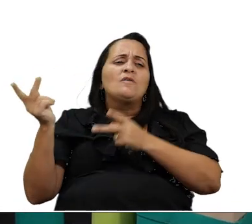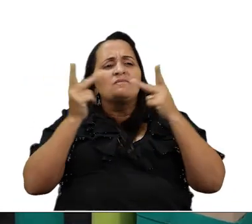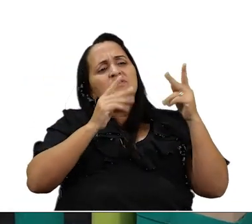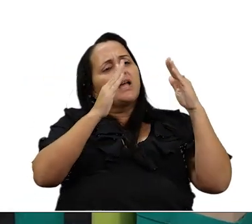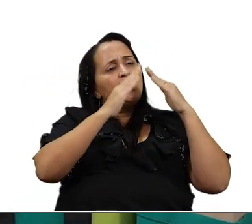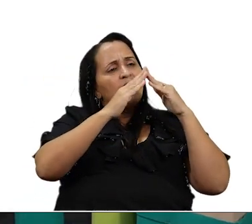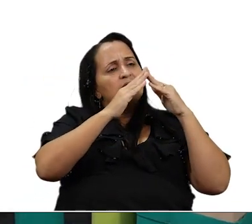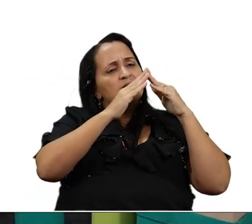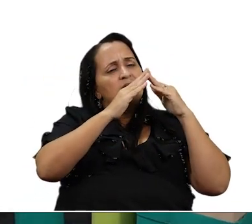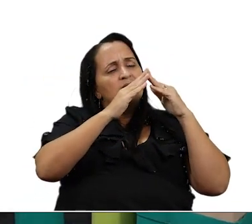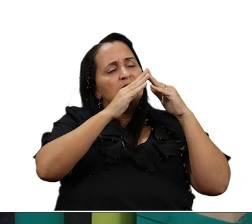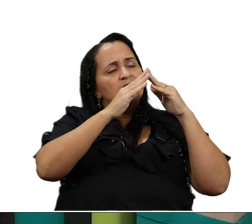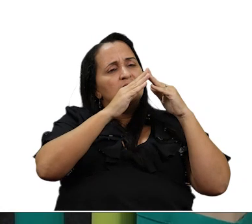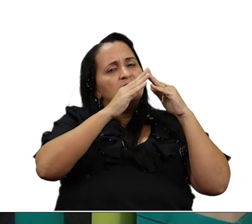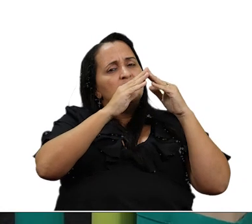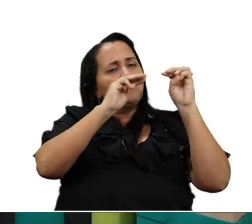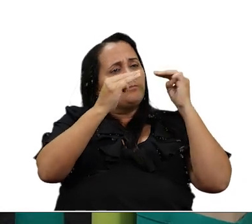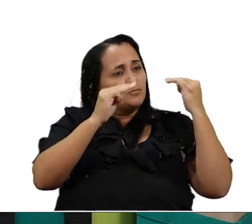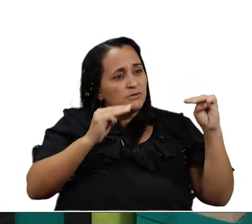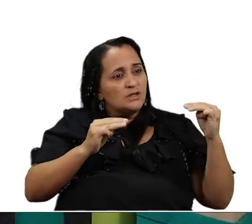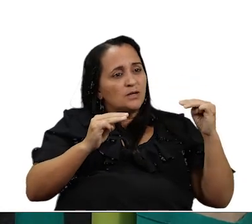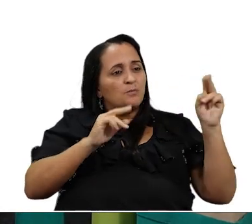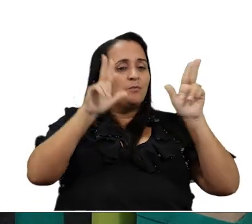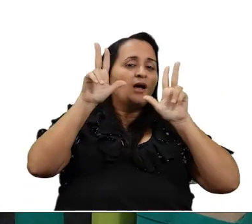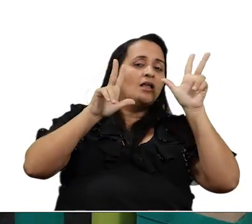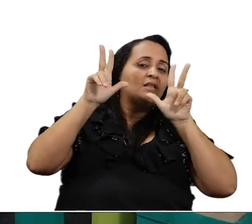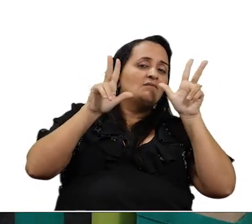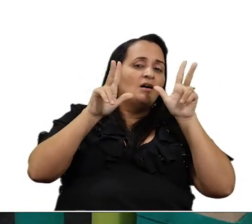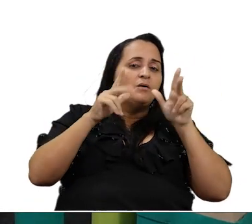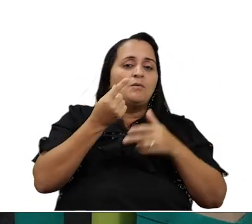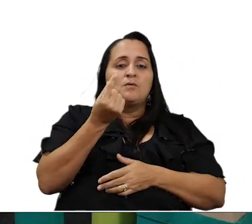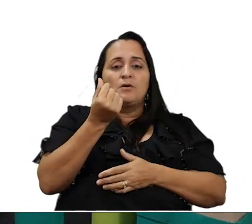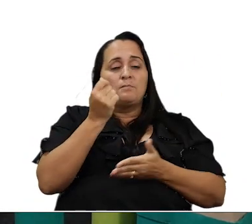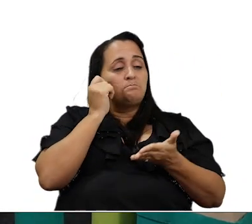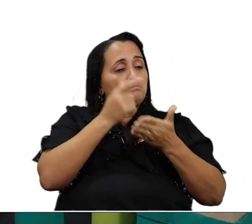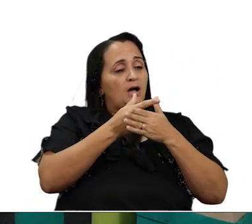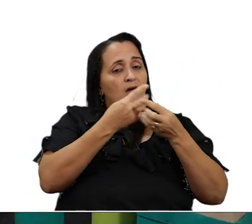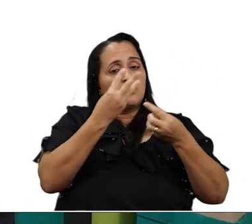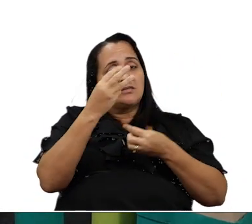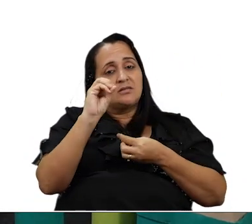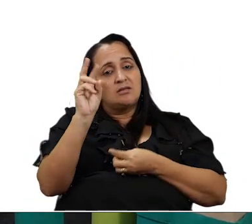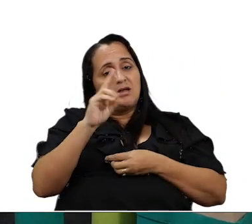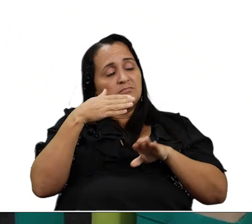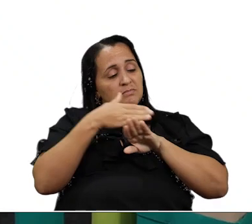você paga 30 inteira ou 15,5, certo? Então, observe, gente,